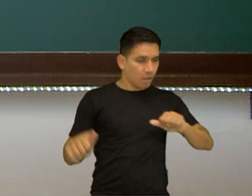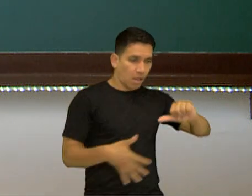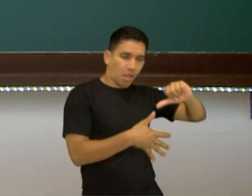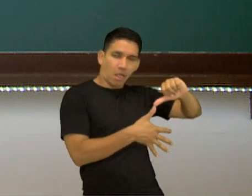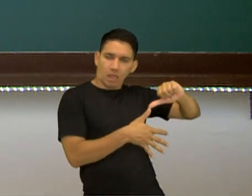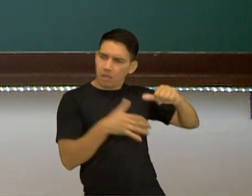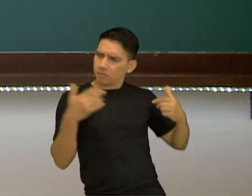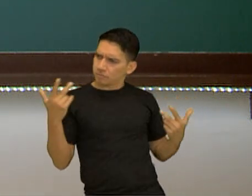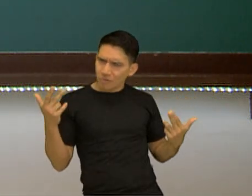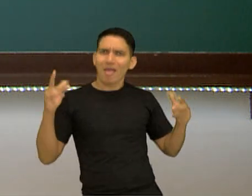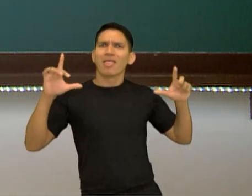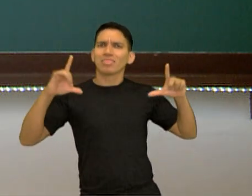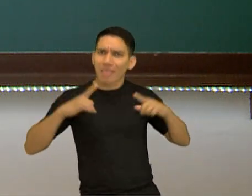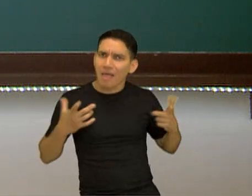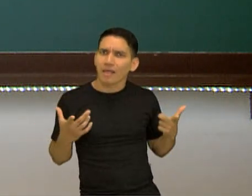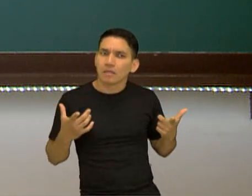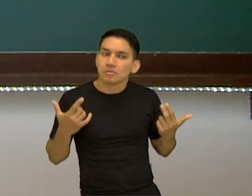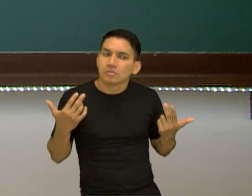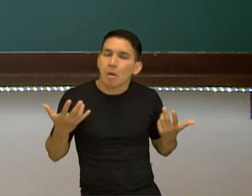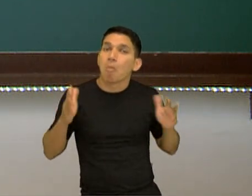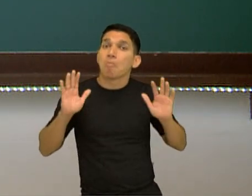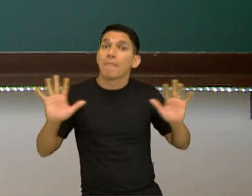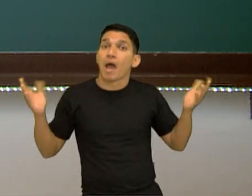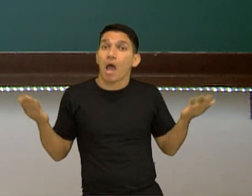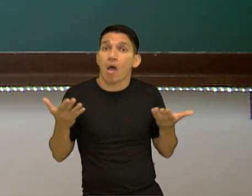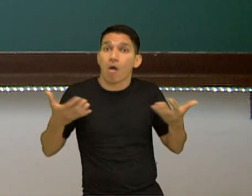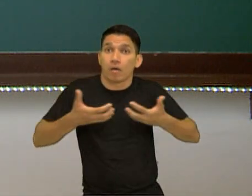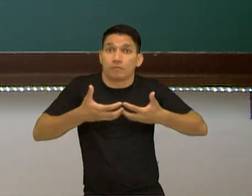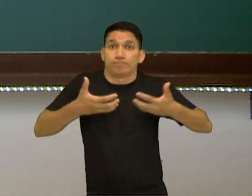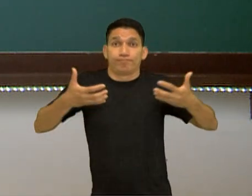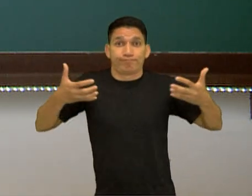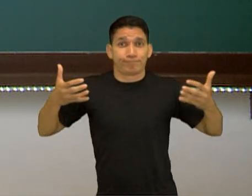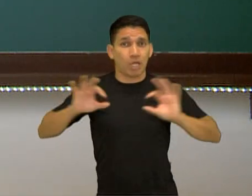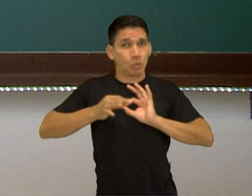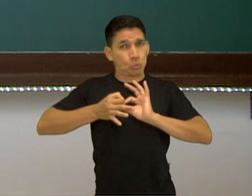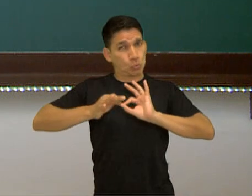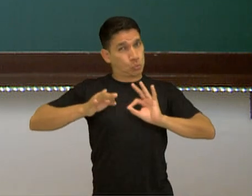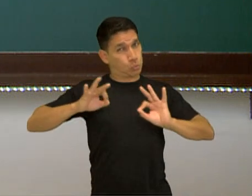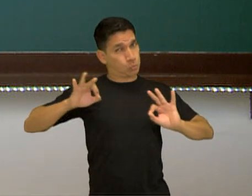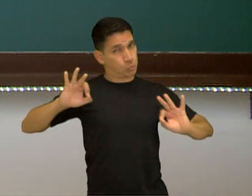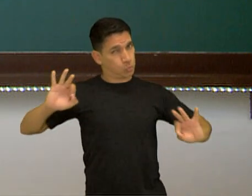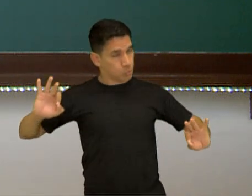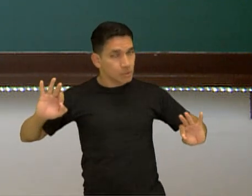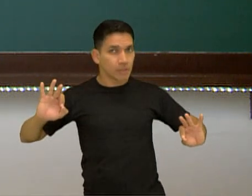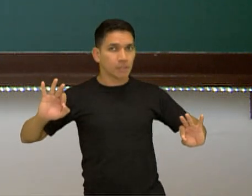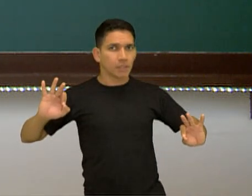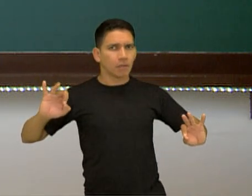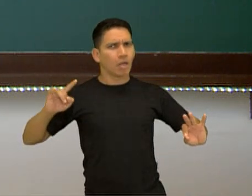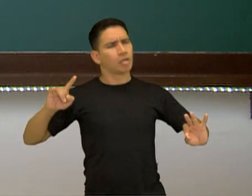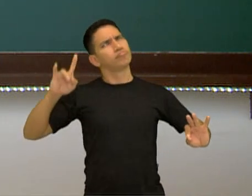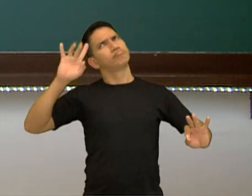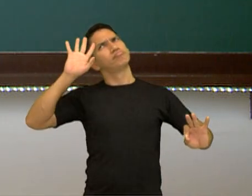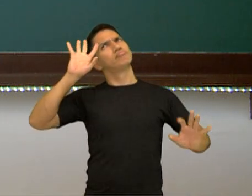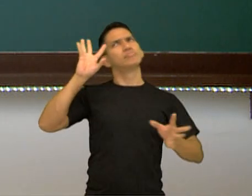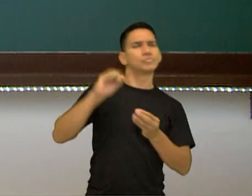do Sul. Porém, como esses continentes se encontram-se atualmente a milhares de quilômetros de distância, isso levou a ele a